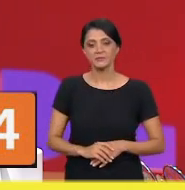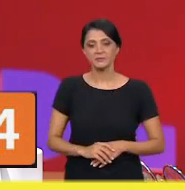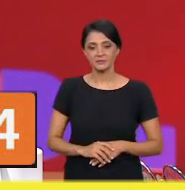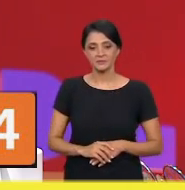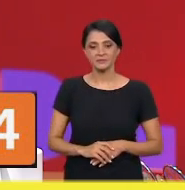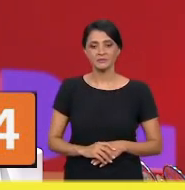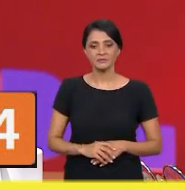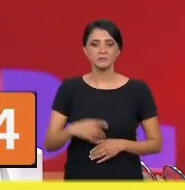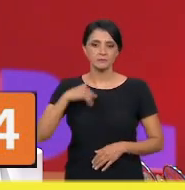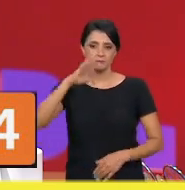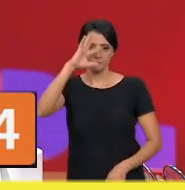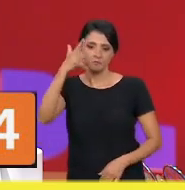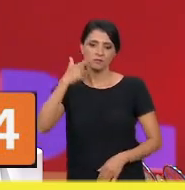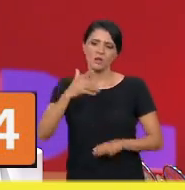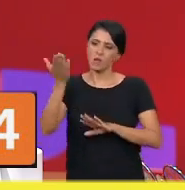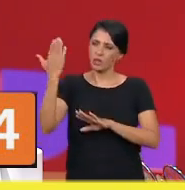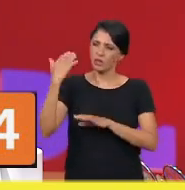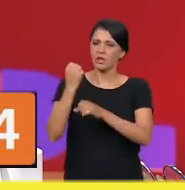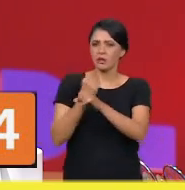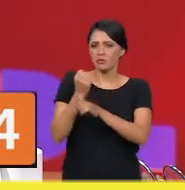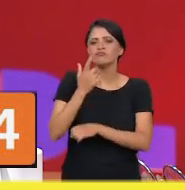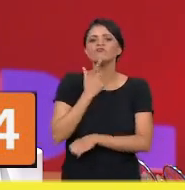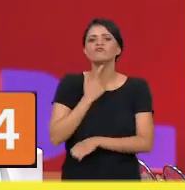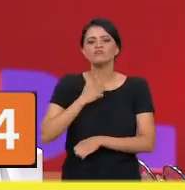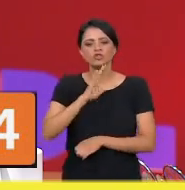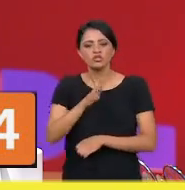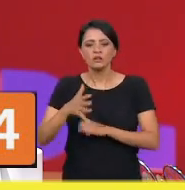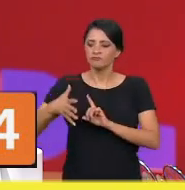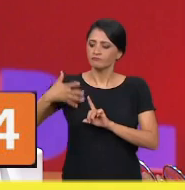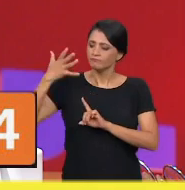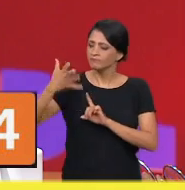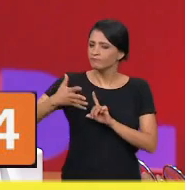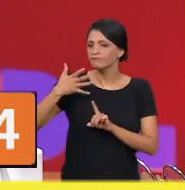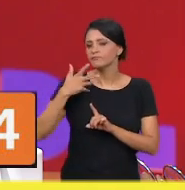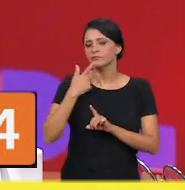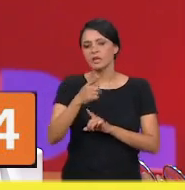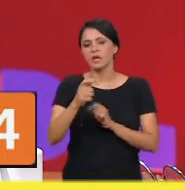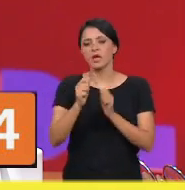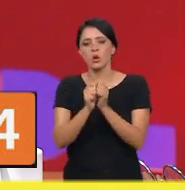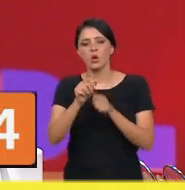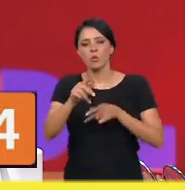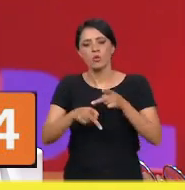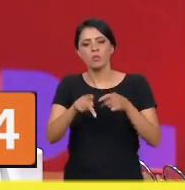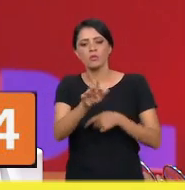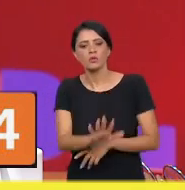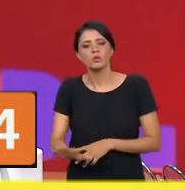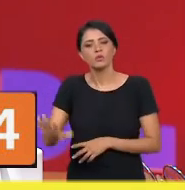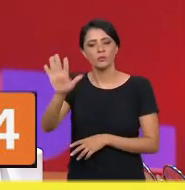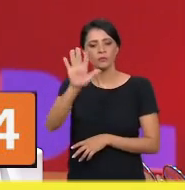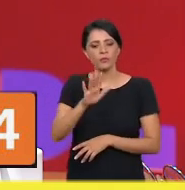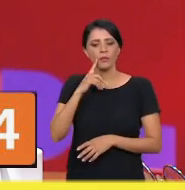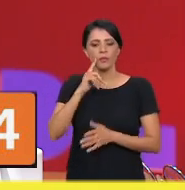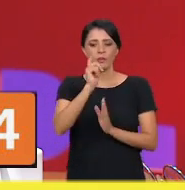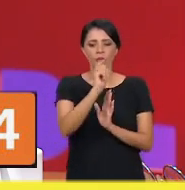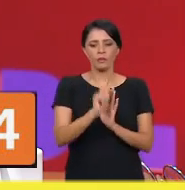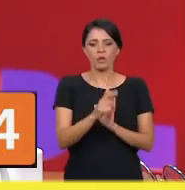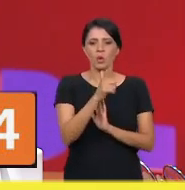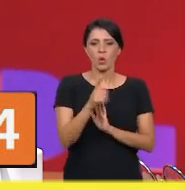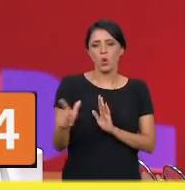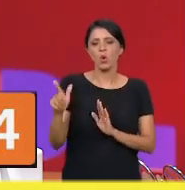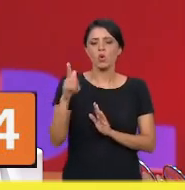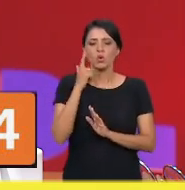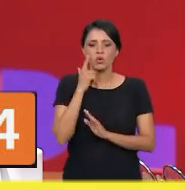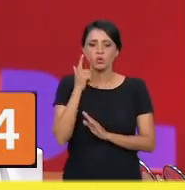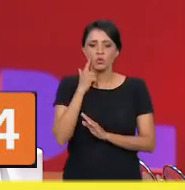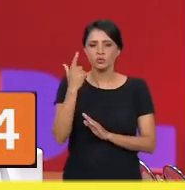Eu decidi, há um tempo eu já tinha vontade de falar mais com o público geral. Eu escrevi um outro livro que